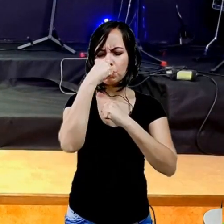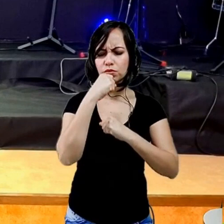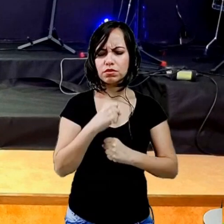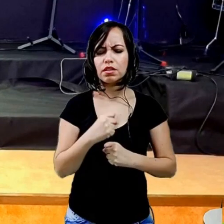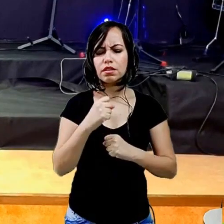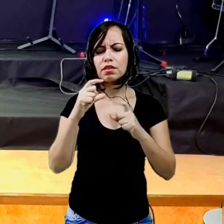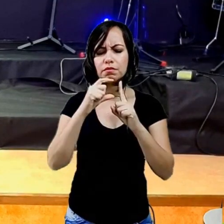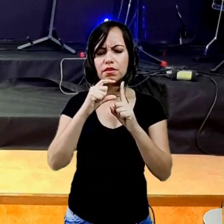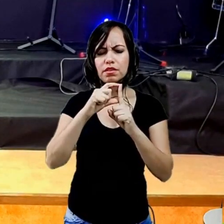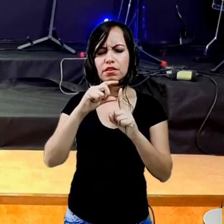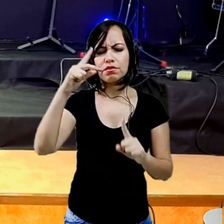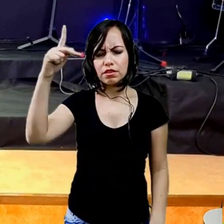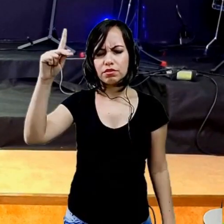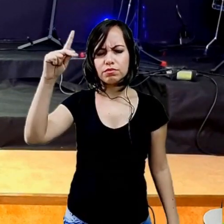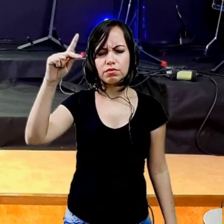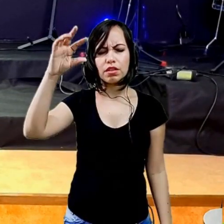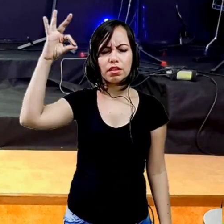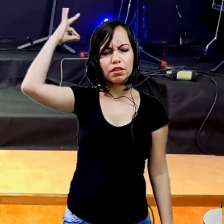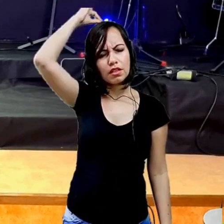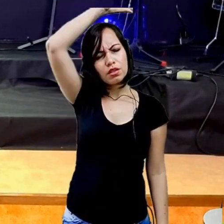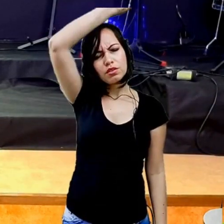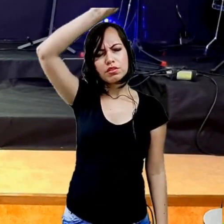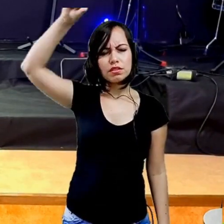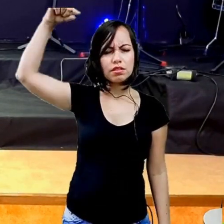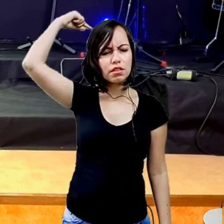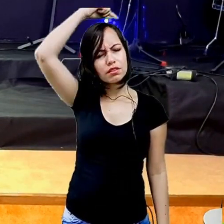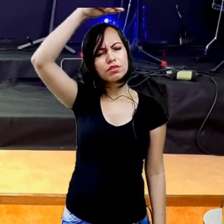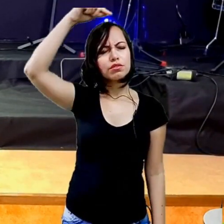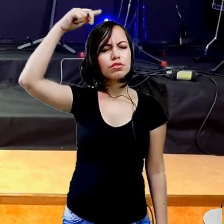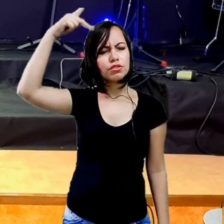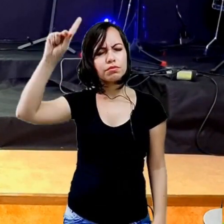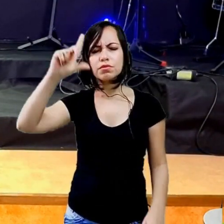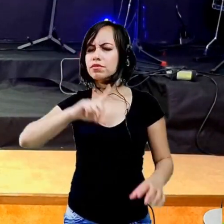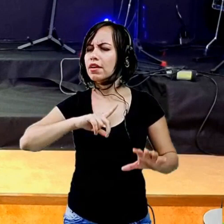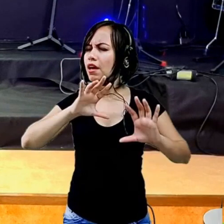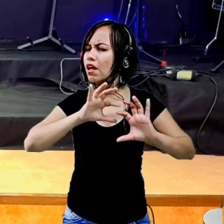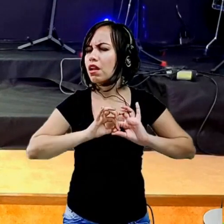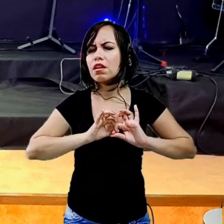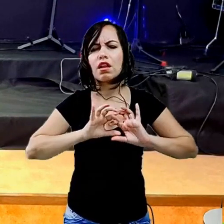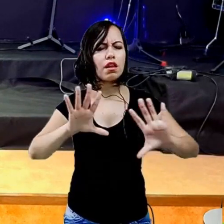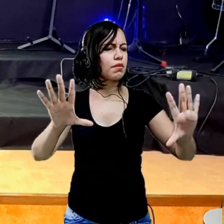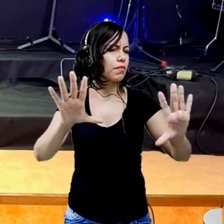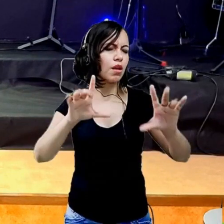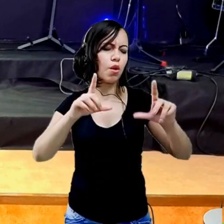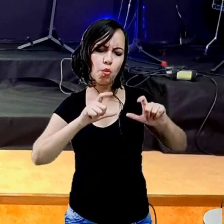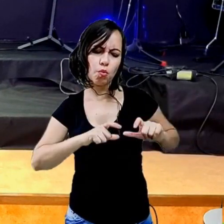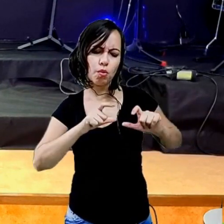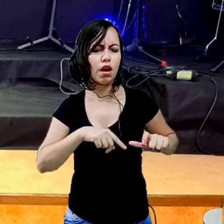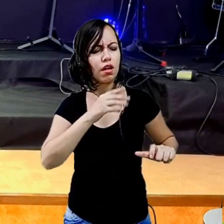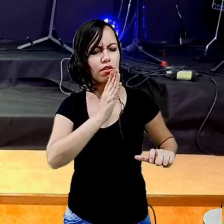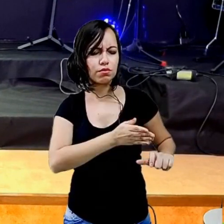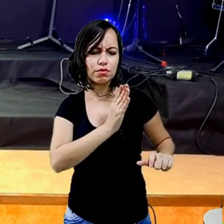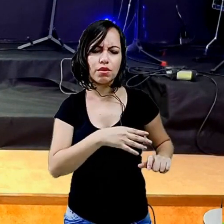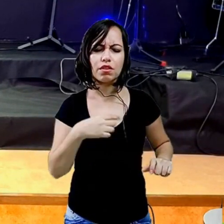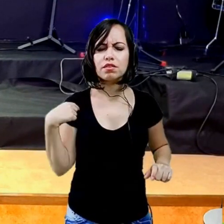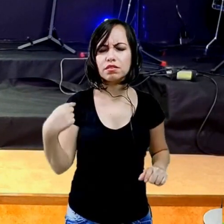Santo Espírito, Senhor, encontre total liberdade, espaço, lugar em nossos